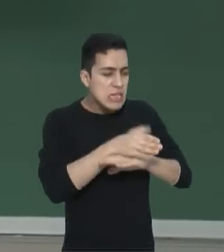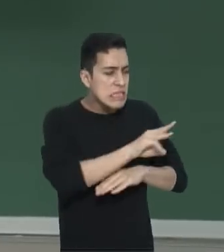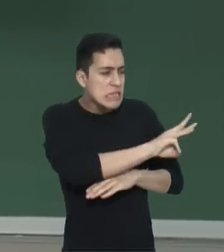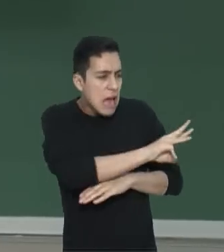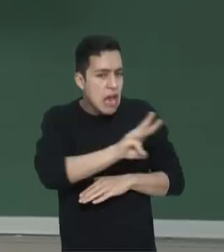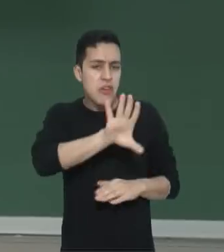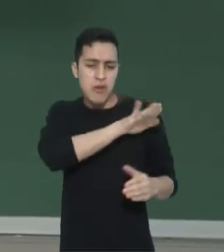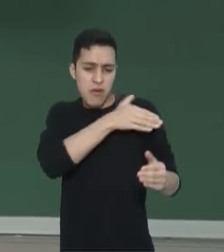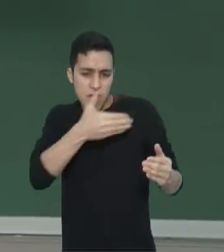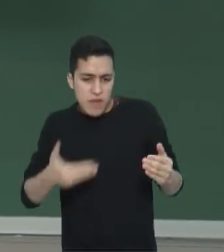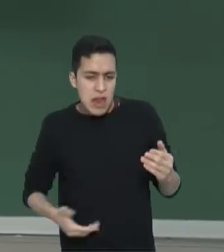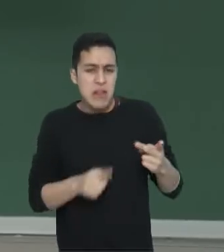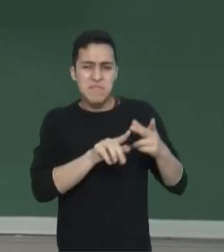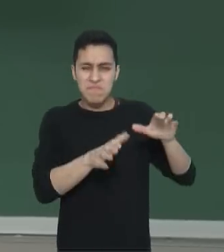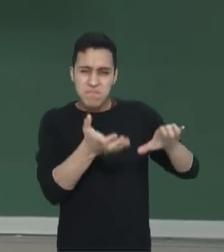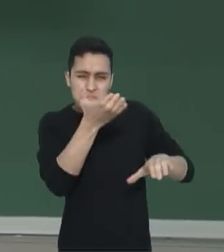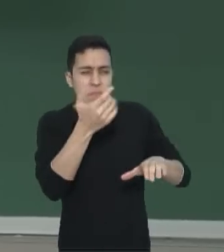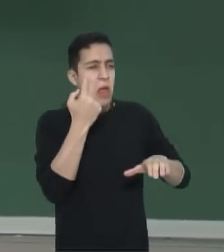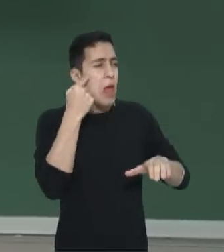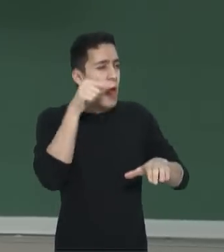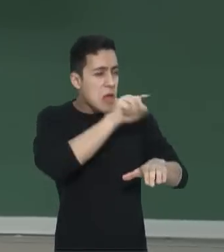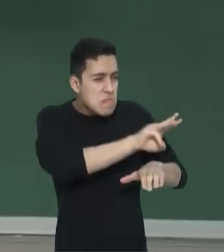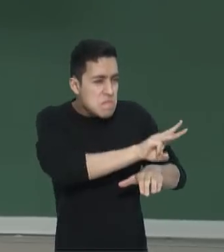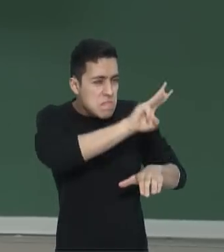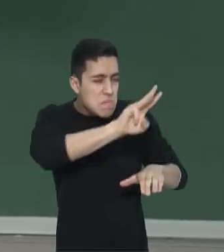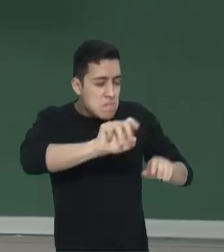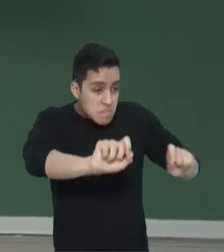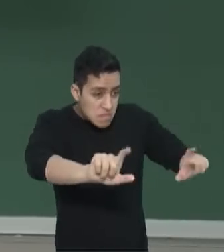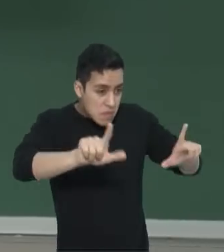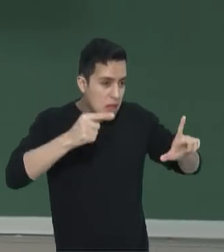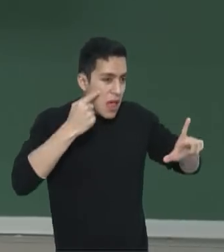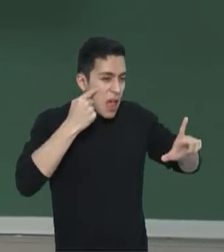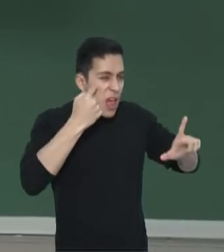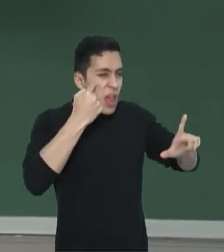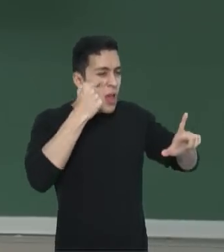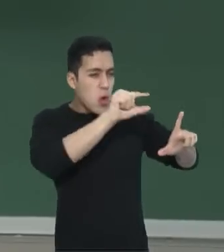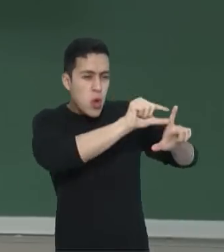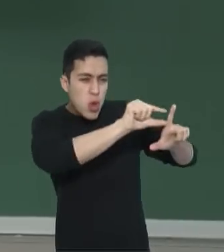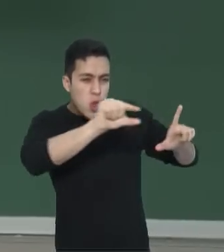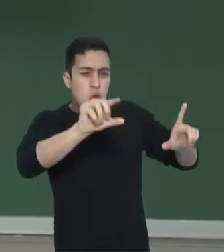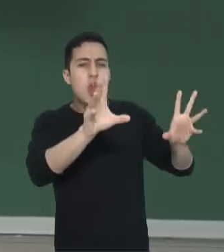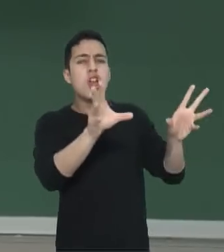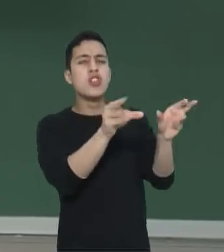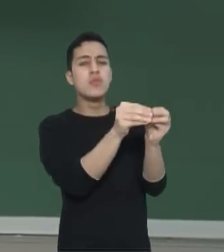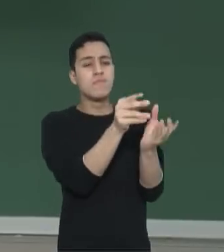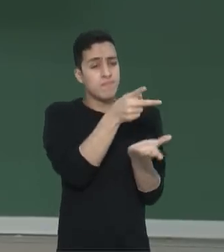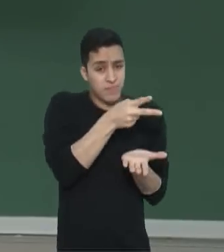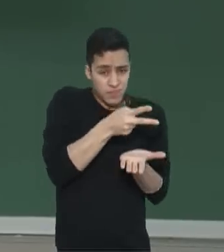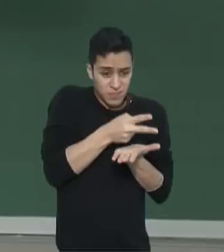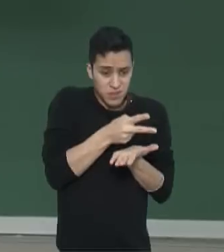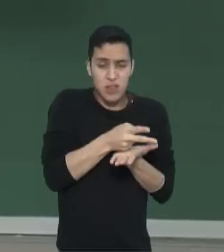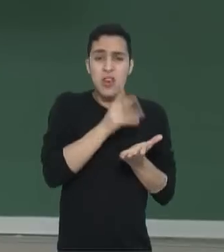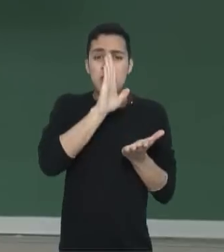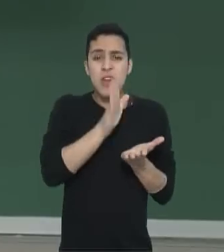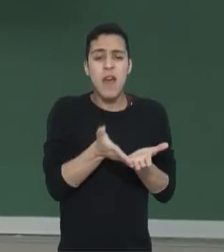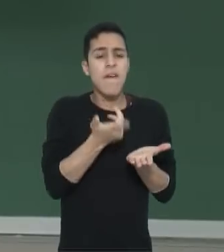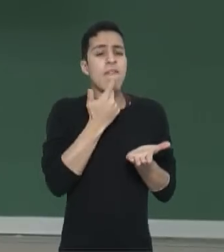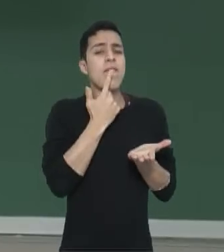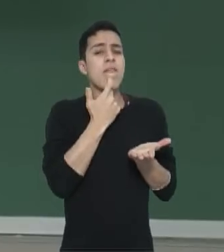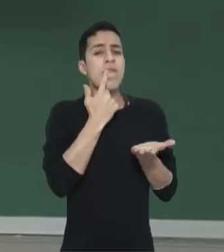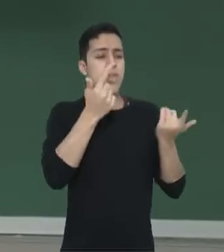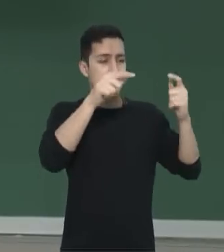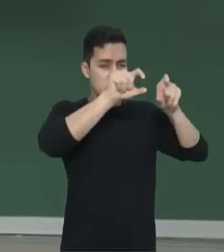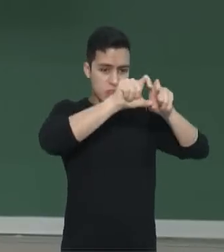do Planalto, enfim, vai encontrar o início, o resumo, essa parte que nós já vamos ver o nome,